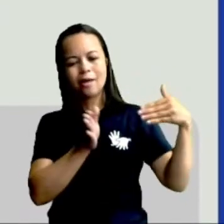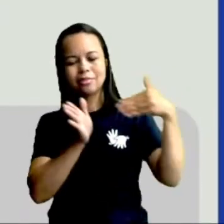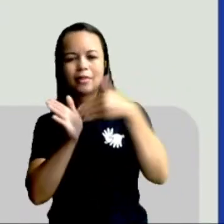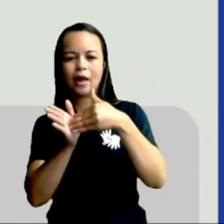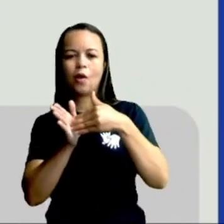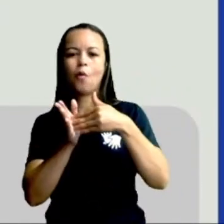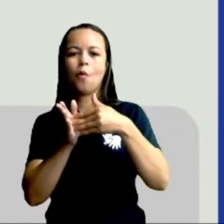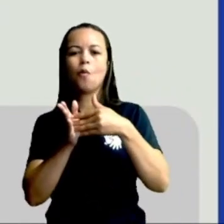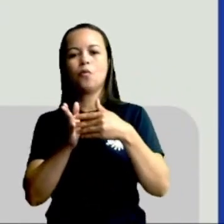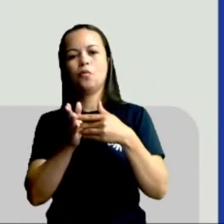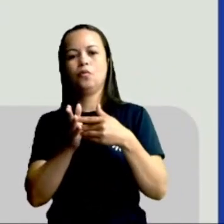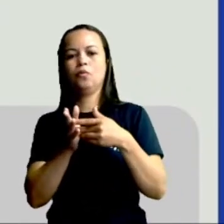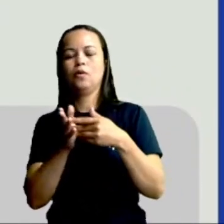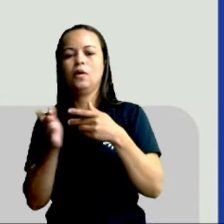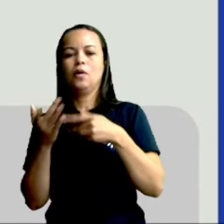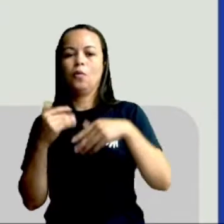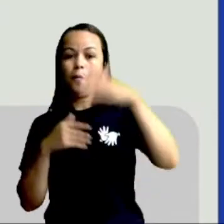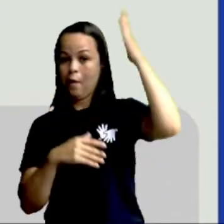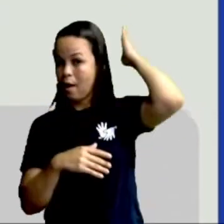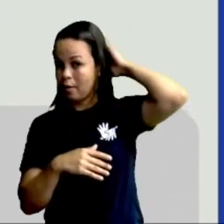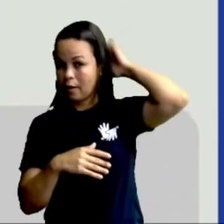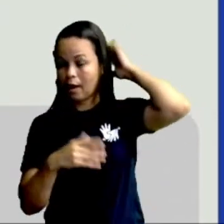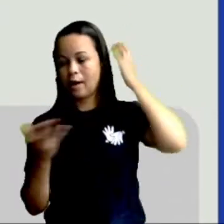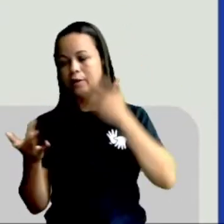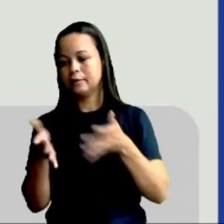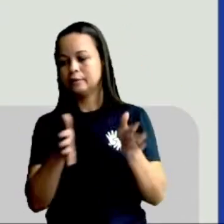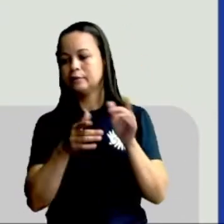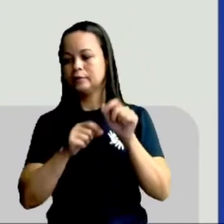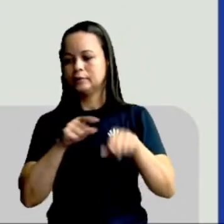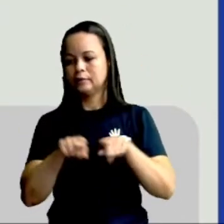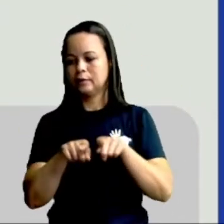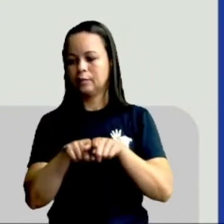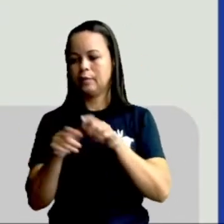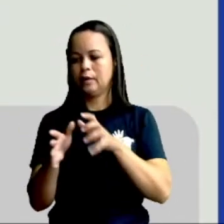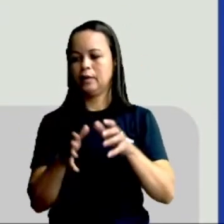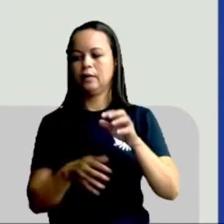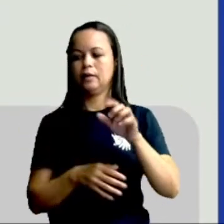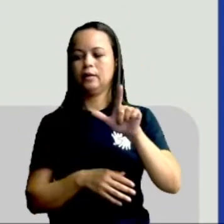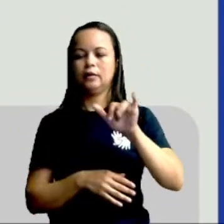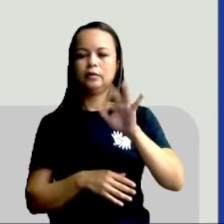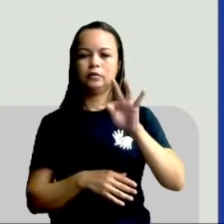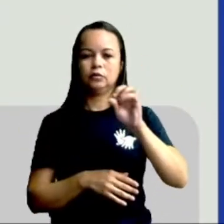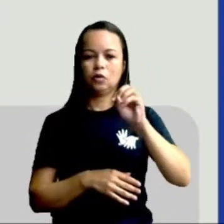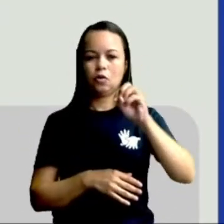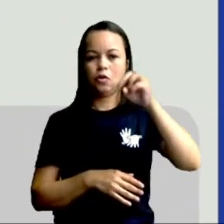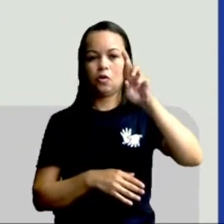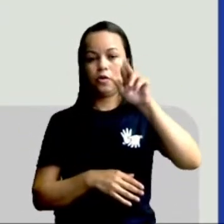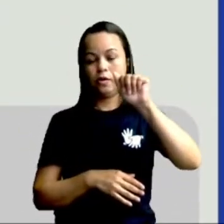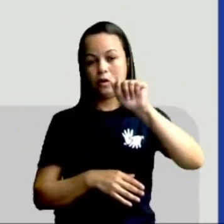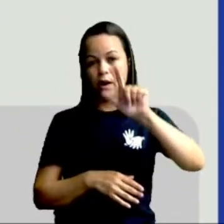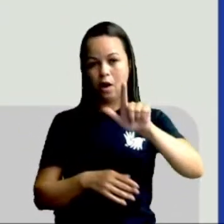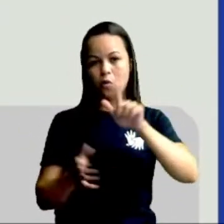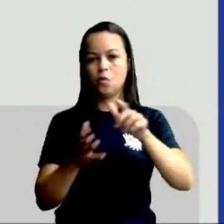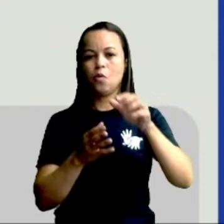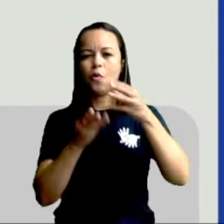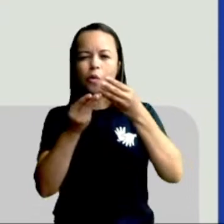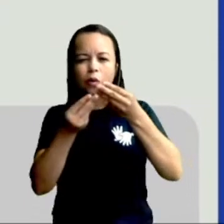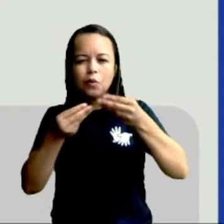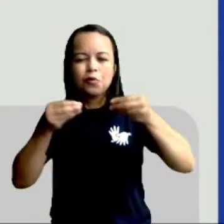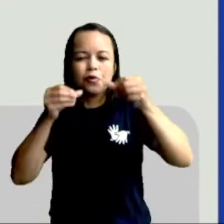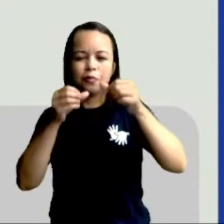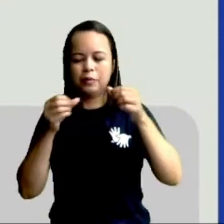Clima litorâneo úmido, presente do litoral da Bahia e ao Rio Grande, da Bahia ao Rio Grande do